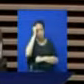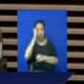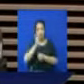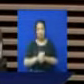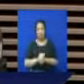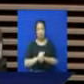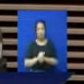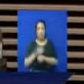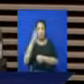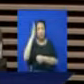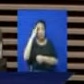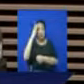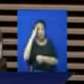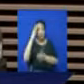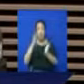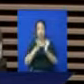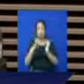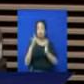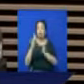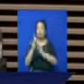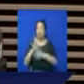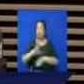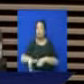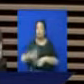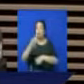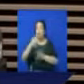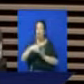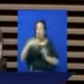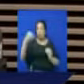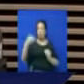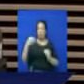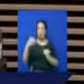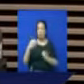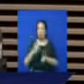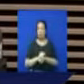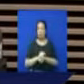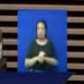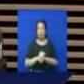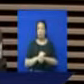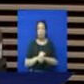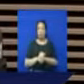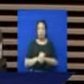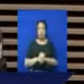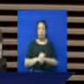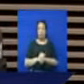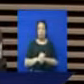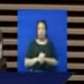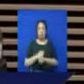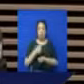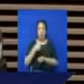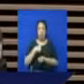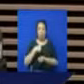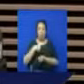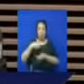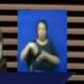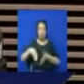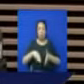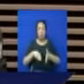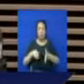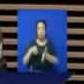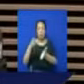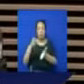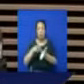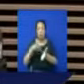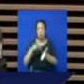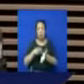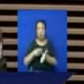Salvador da tua alma. O único que pode te salvar. Ele disse em São João 14:6, eu sou o caminho, a verdade e